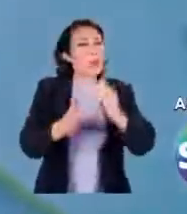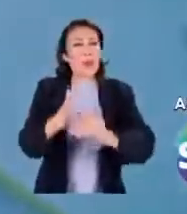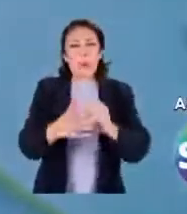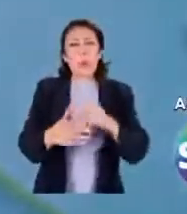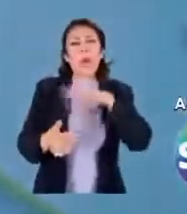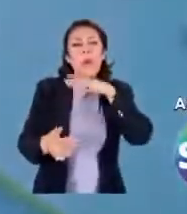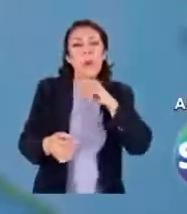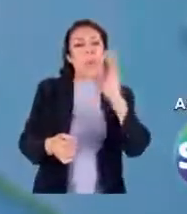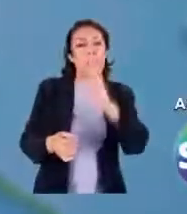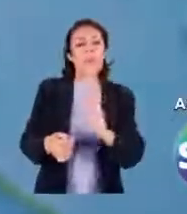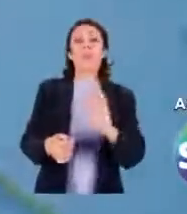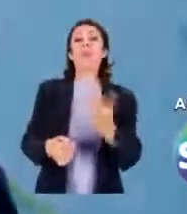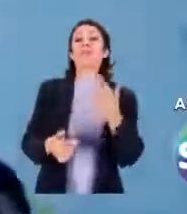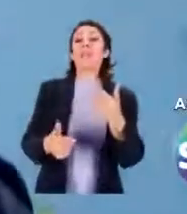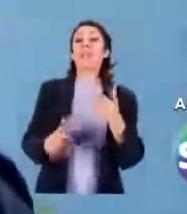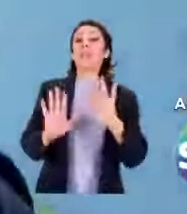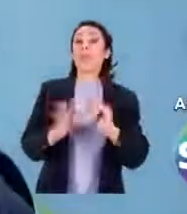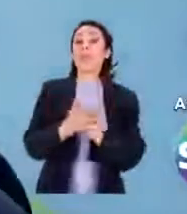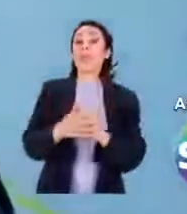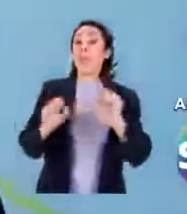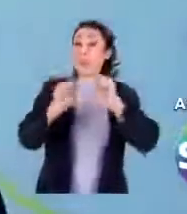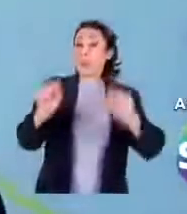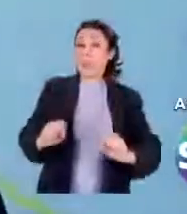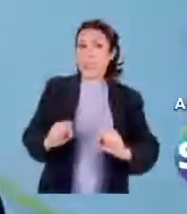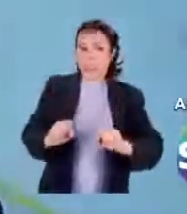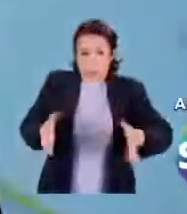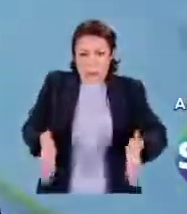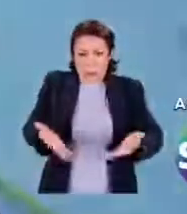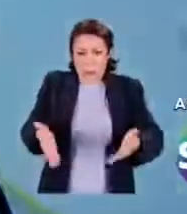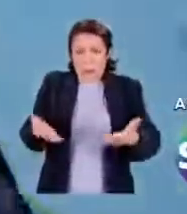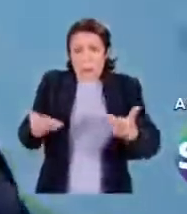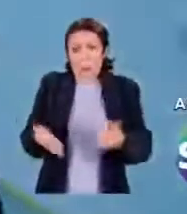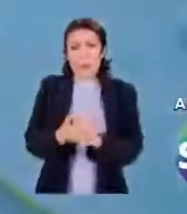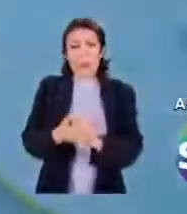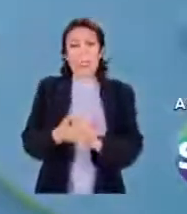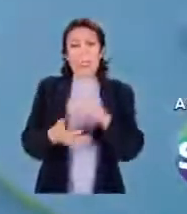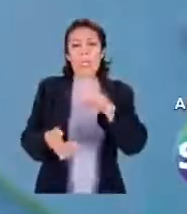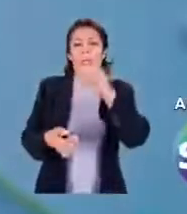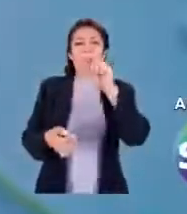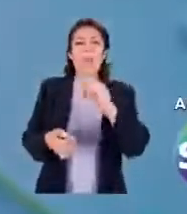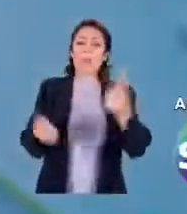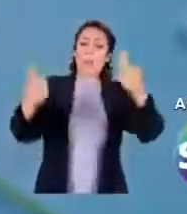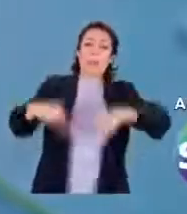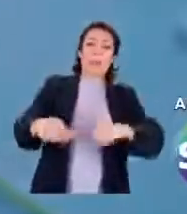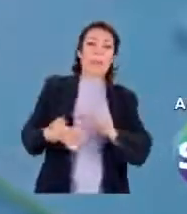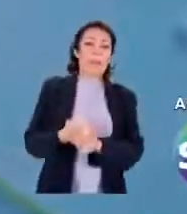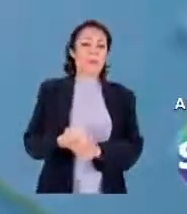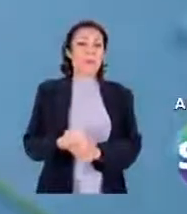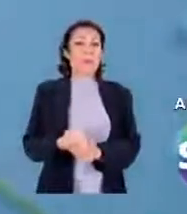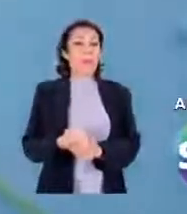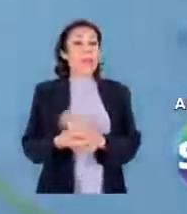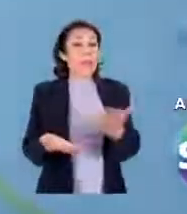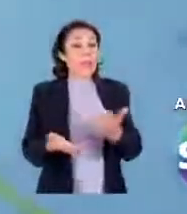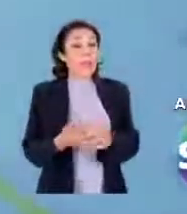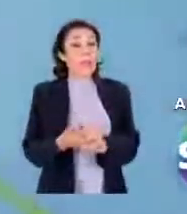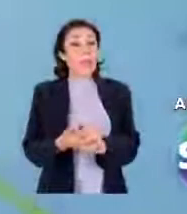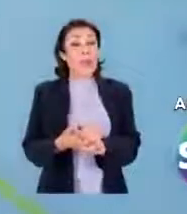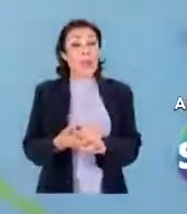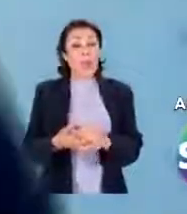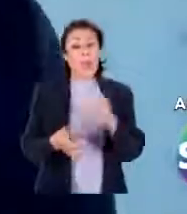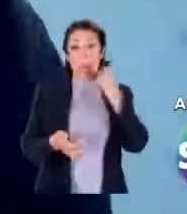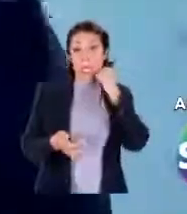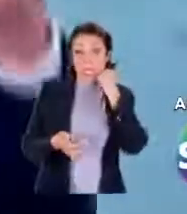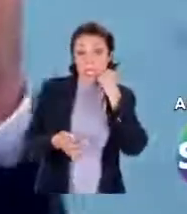hoje está acontecendo e o sistema tá empurrando para o povo escolher entre coisa ruim coisa pior e o Enem estar dizia que a ciência